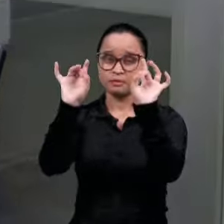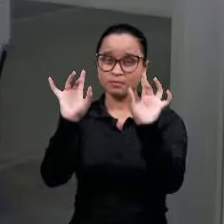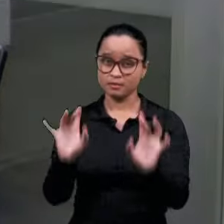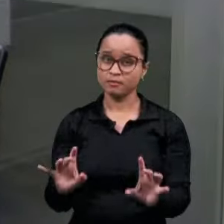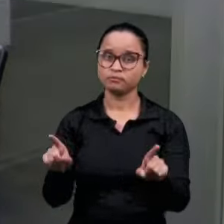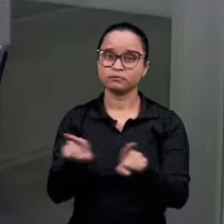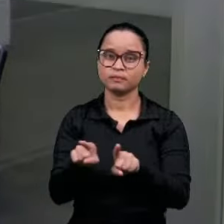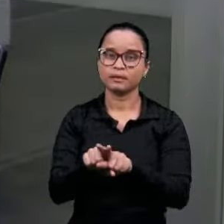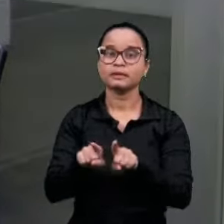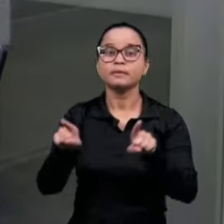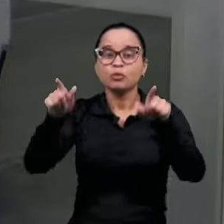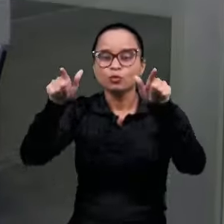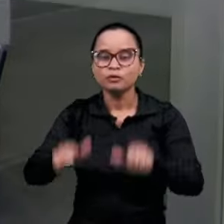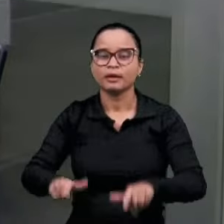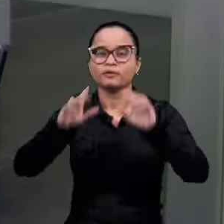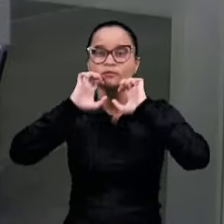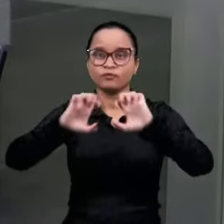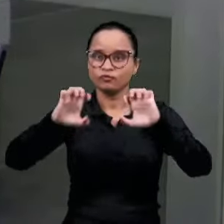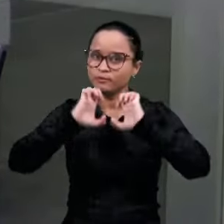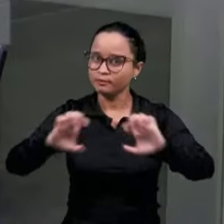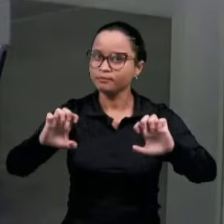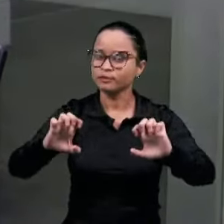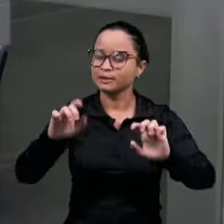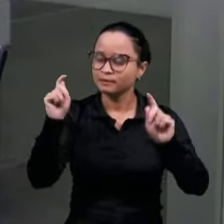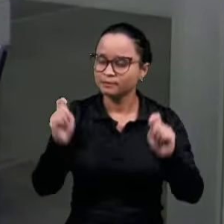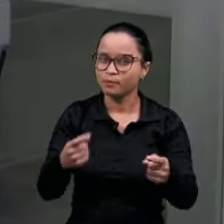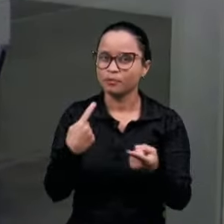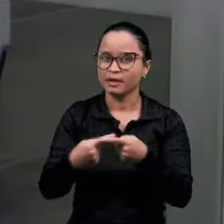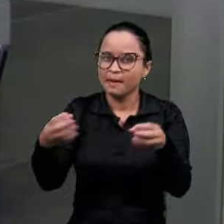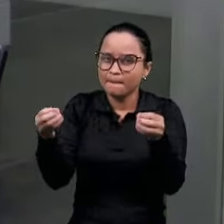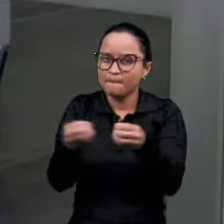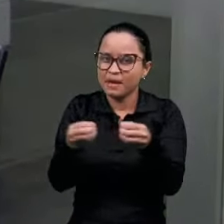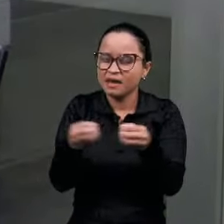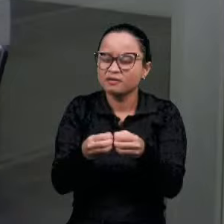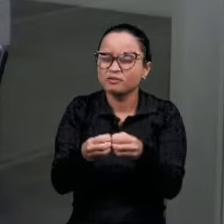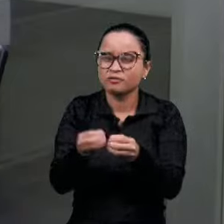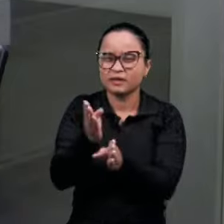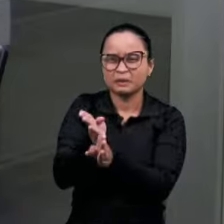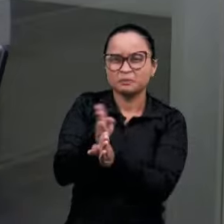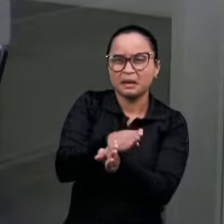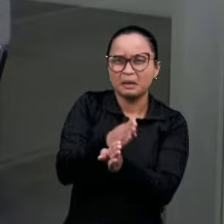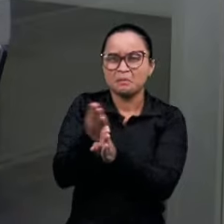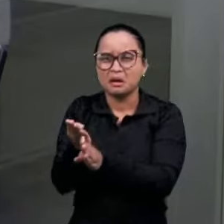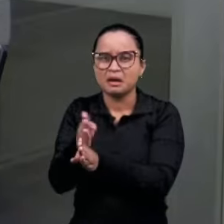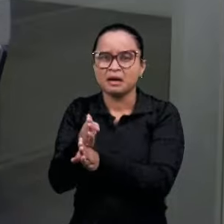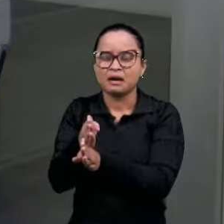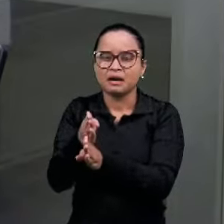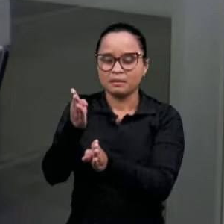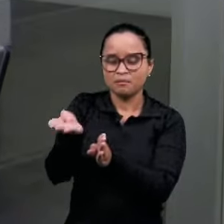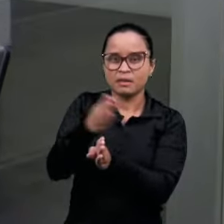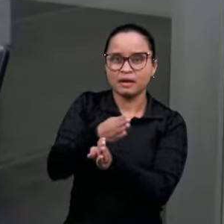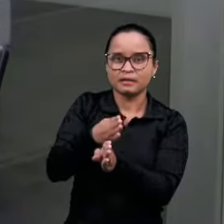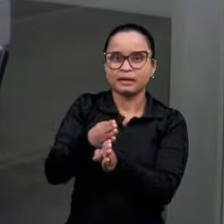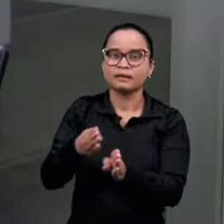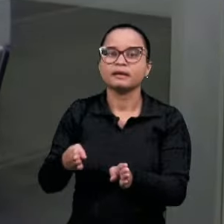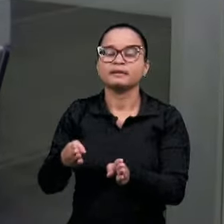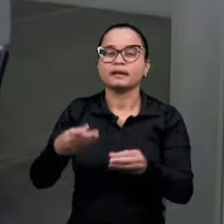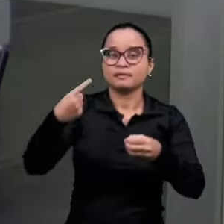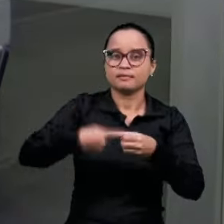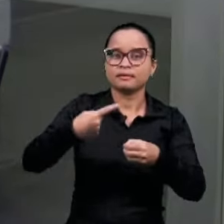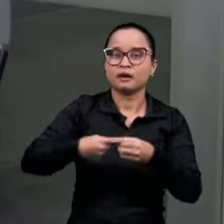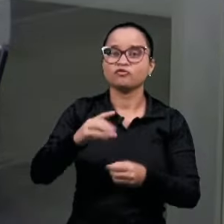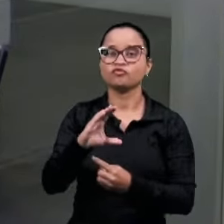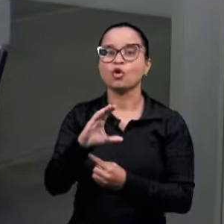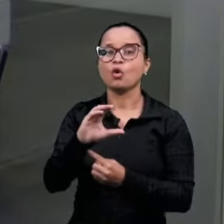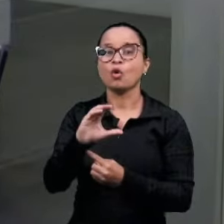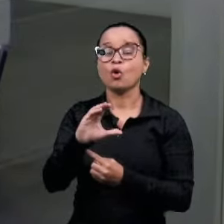também, porque muito perto ali na divisa com o bairro de Copacabana. Então, as